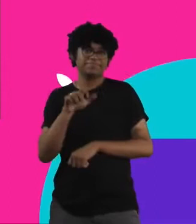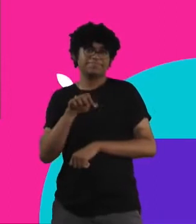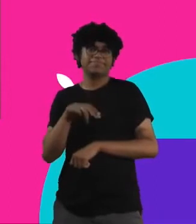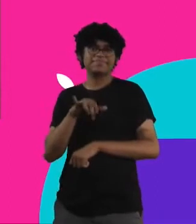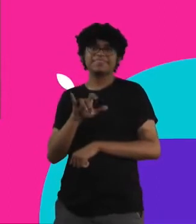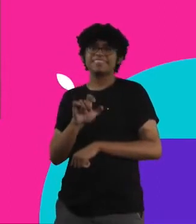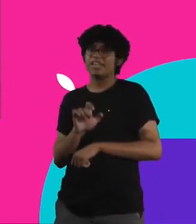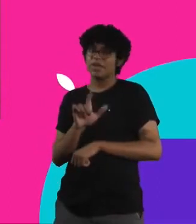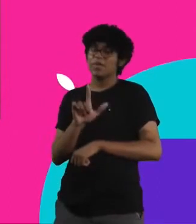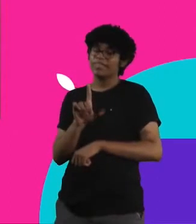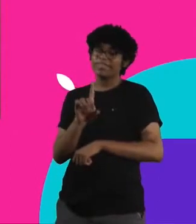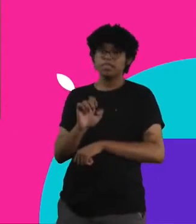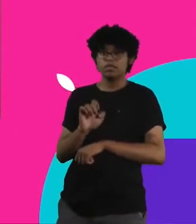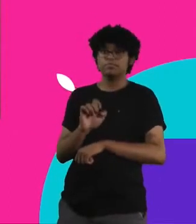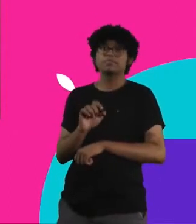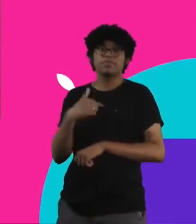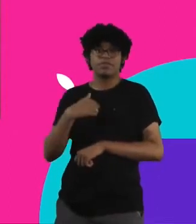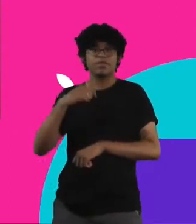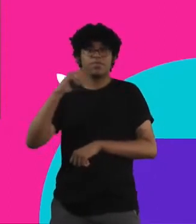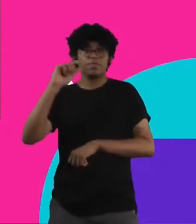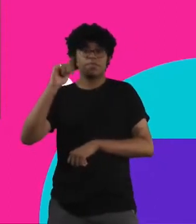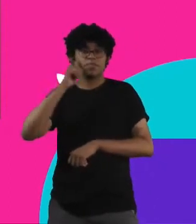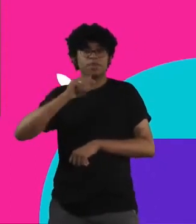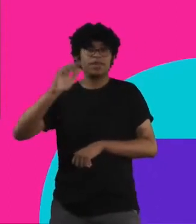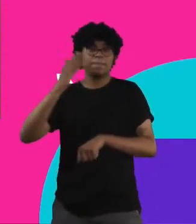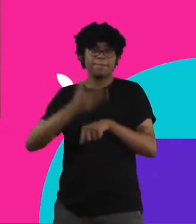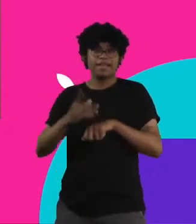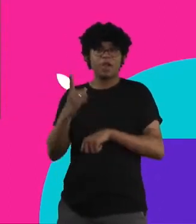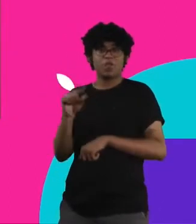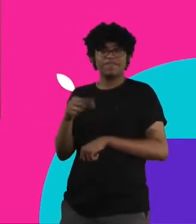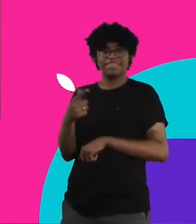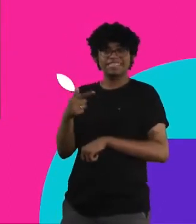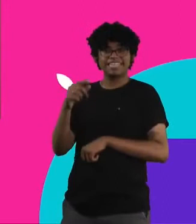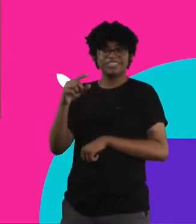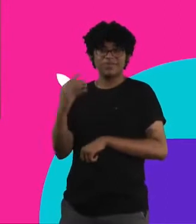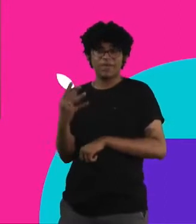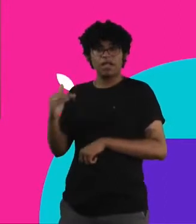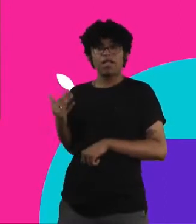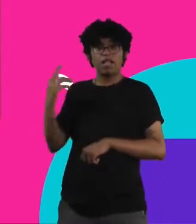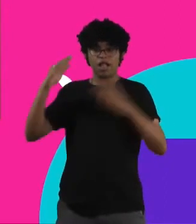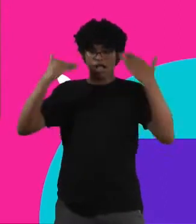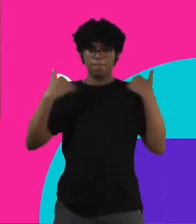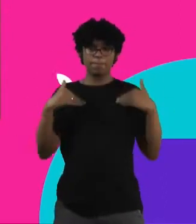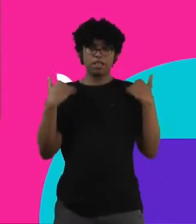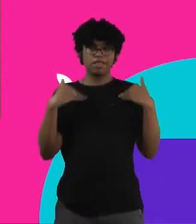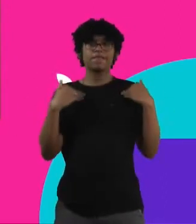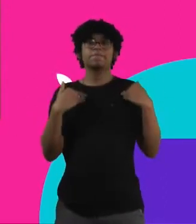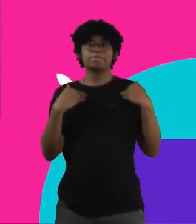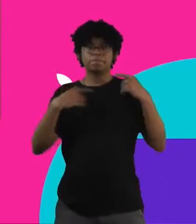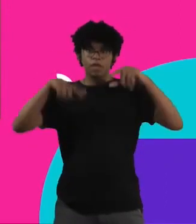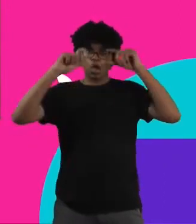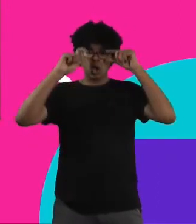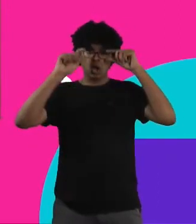chamar de Zene. Sou uma mulher branca, 1,64 m, cabelos claros acima dos ombros. Estou com